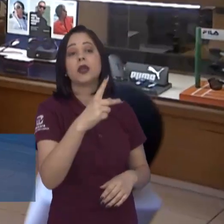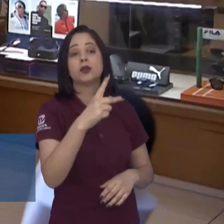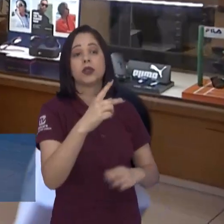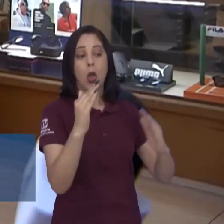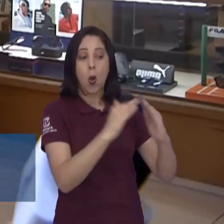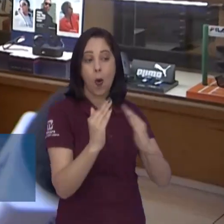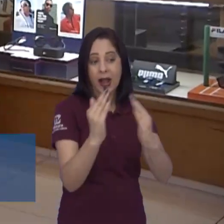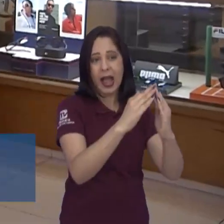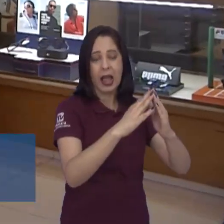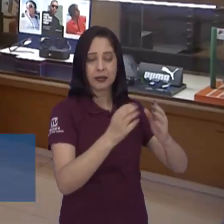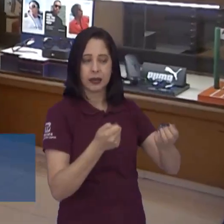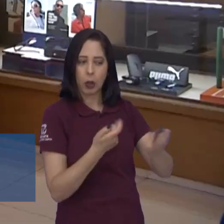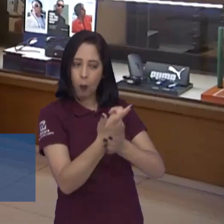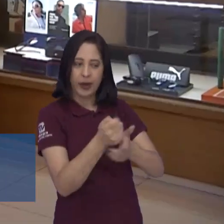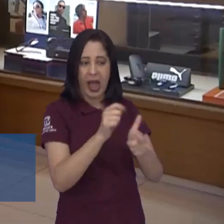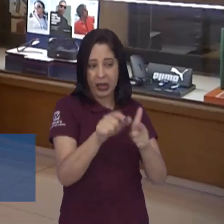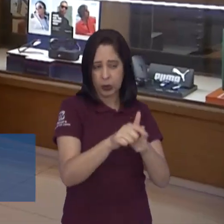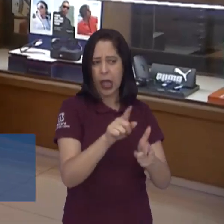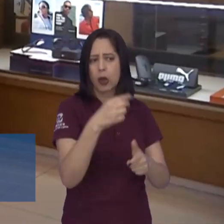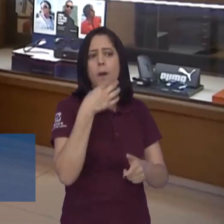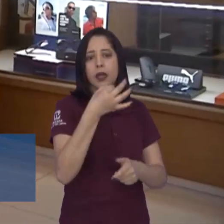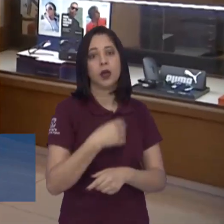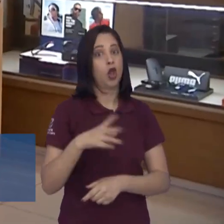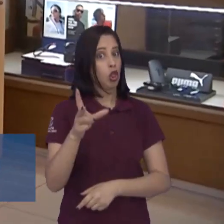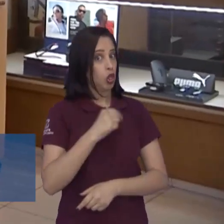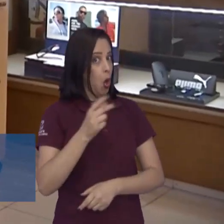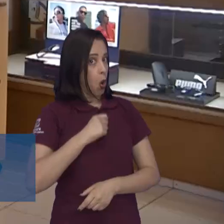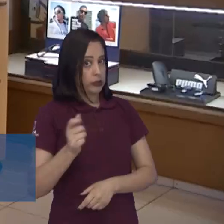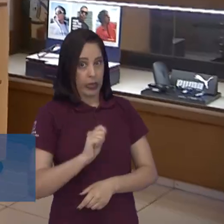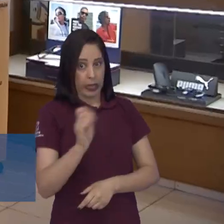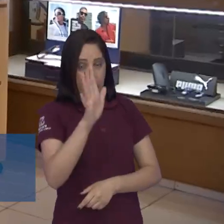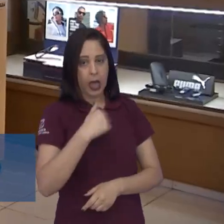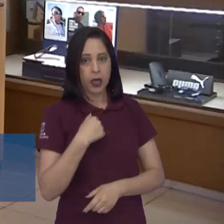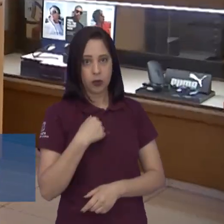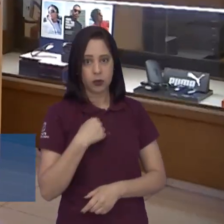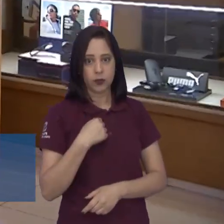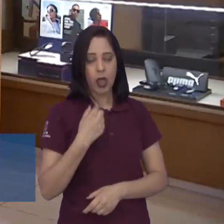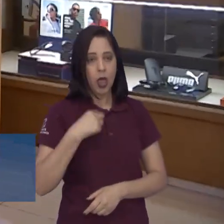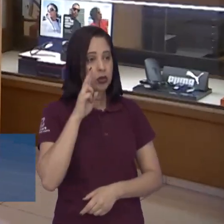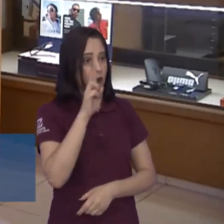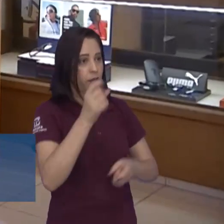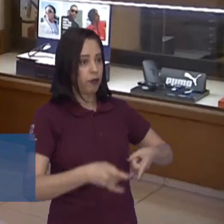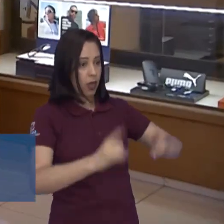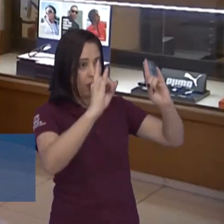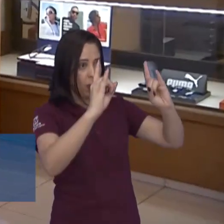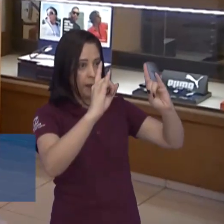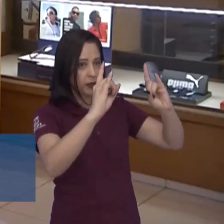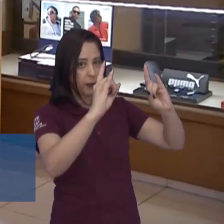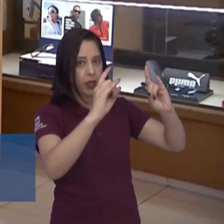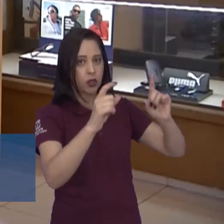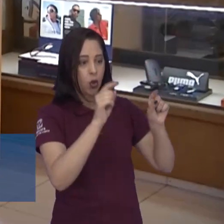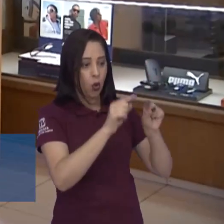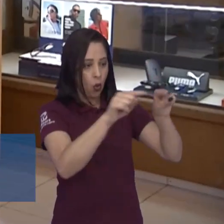tanto para alugar quanto para comprar? Subiu bastante, está bem alto. Até outro dia eu estava vendo um apartamento de 2 dormitórios,